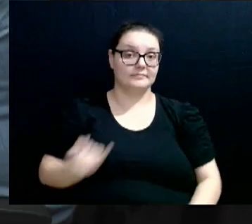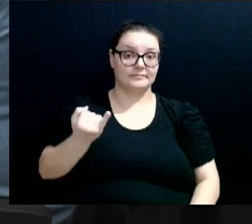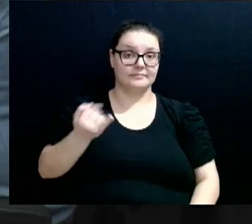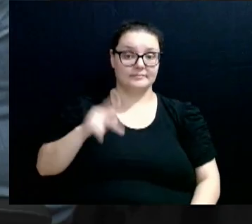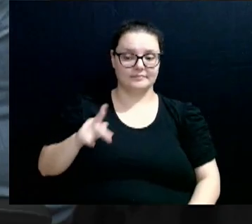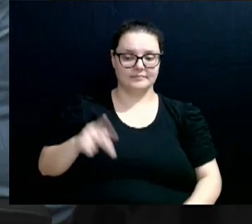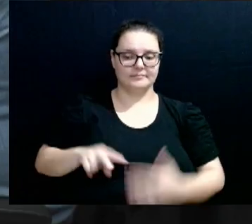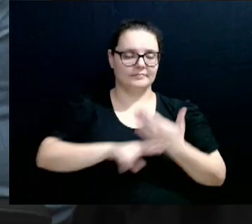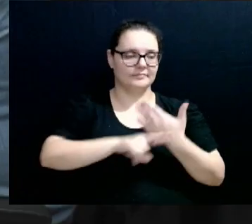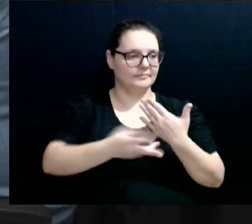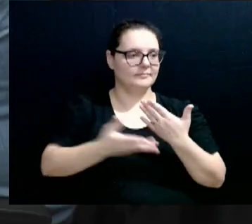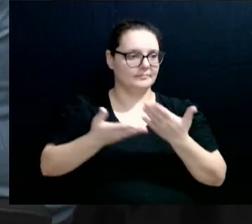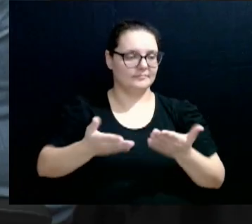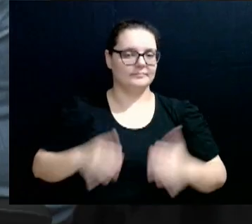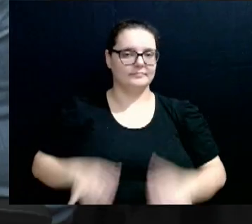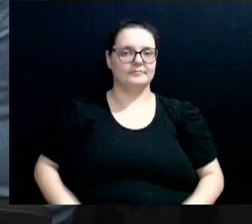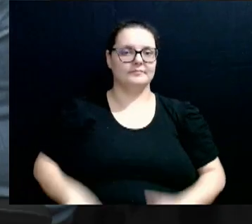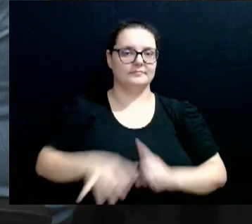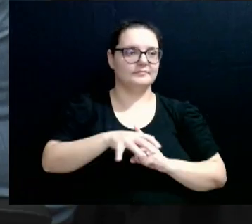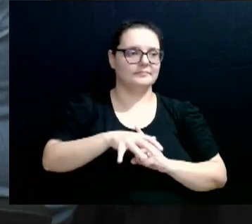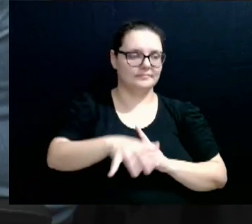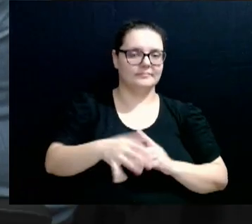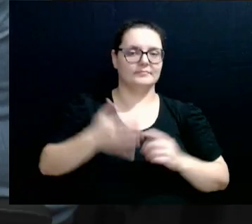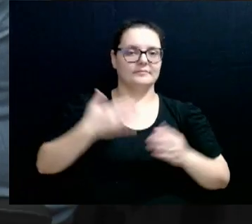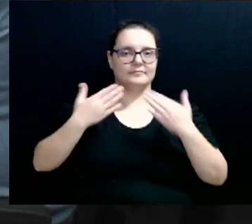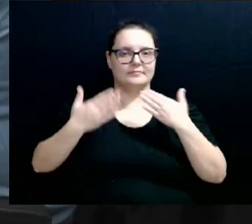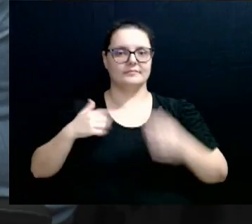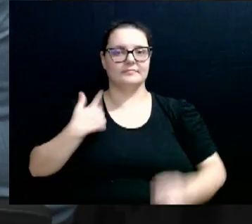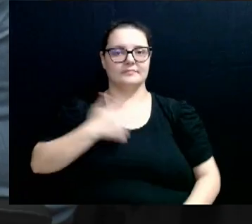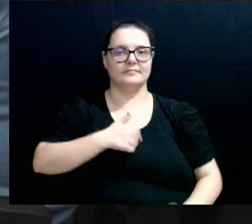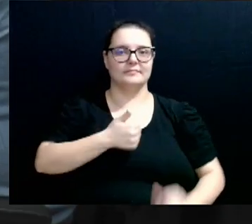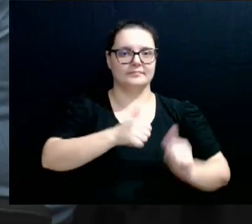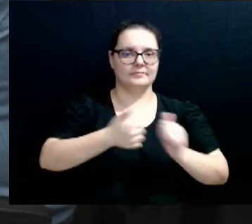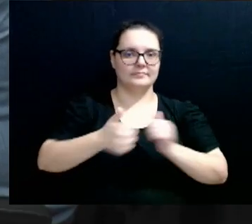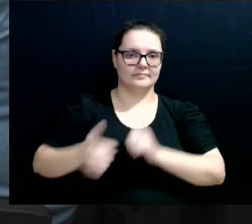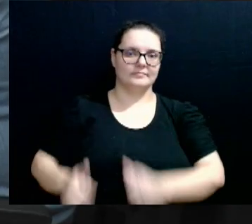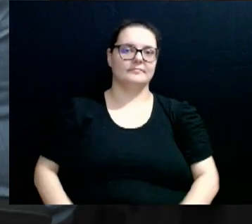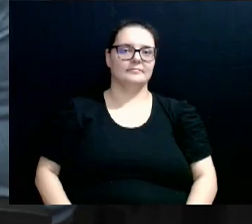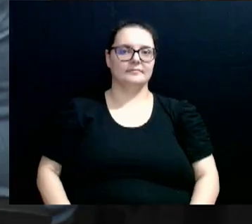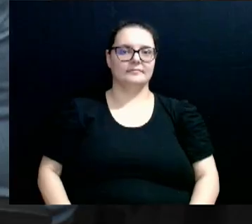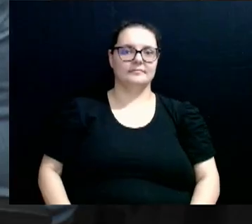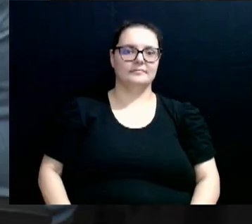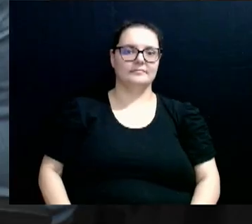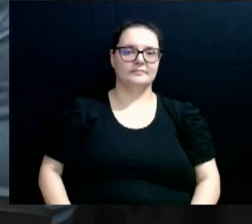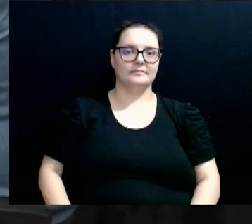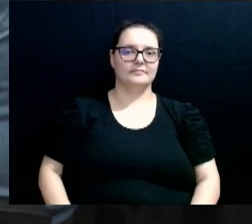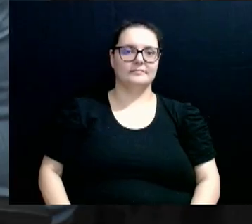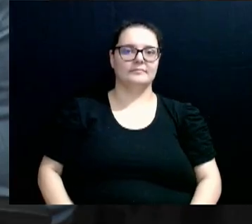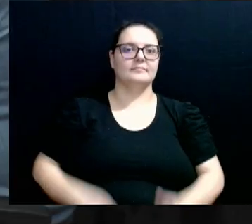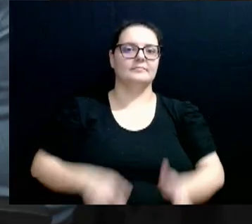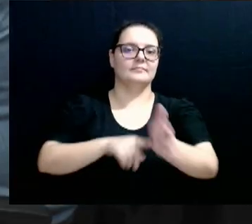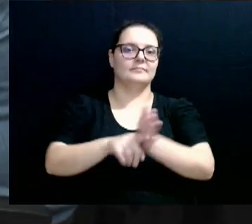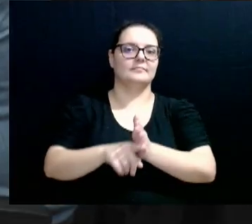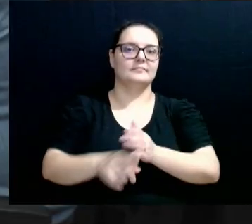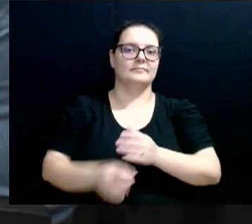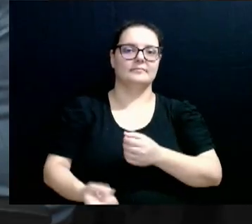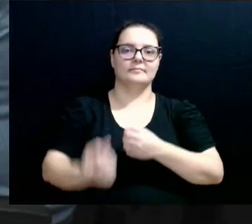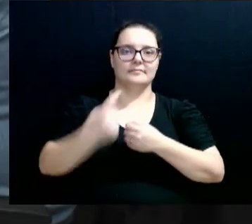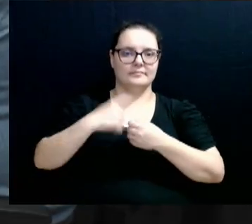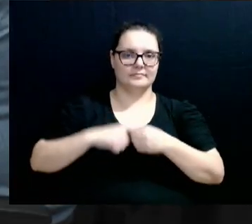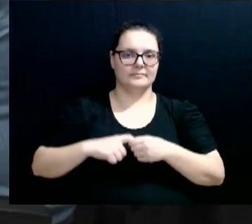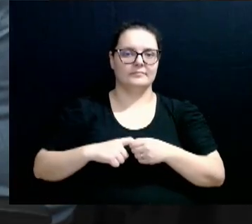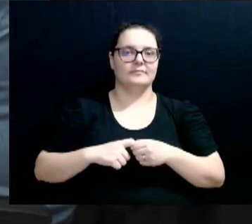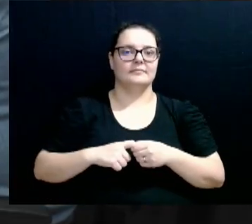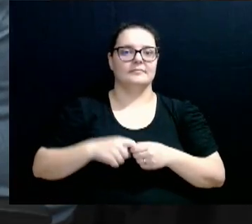que ele conversava com a gente através das avaliações, né? A gente colocava as questões e ele devolvia todas comentadas, né? E